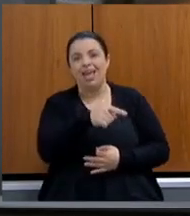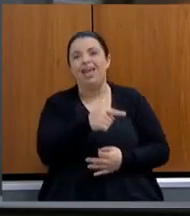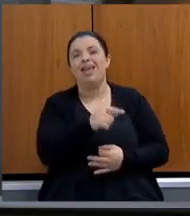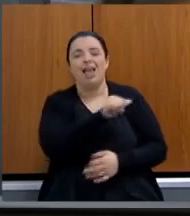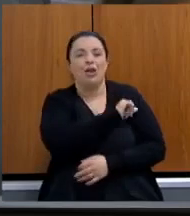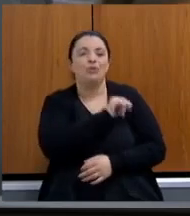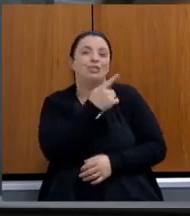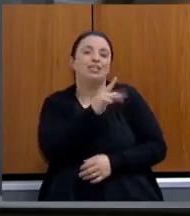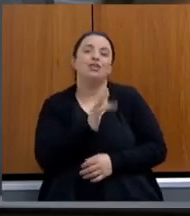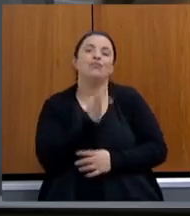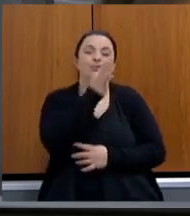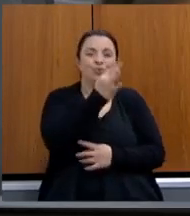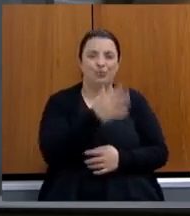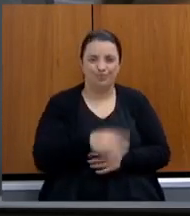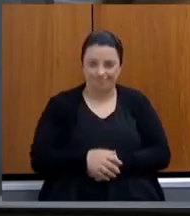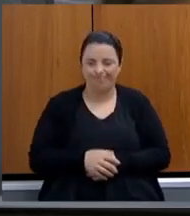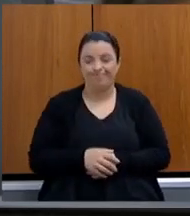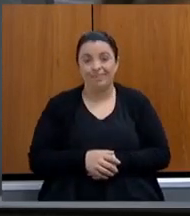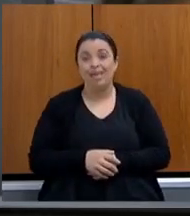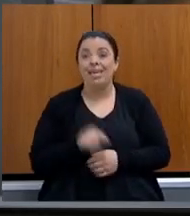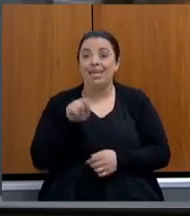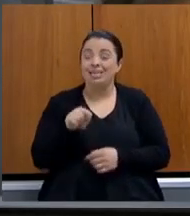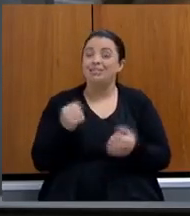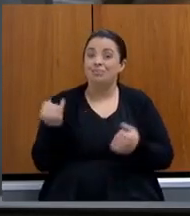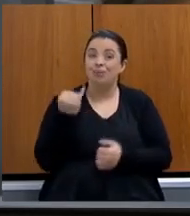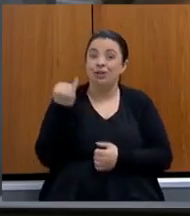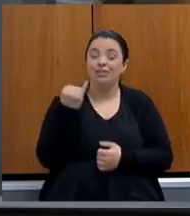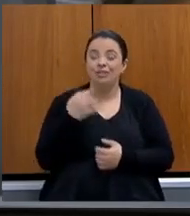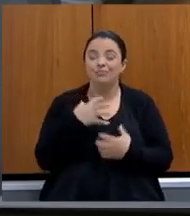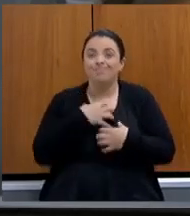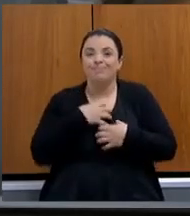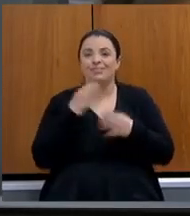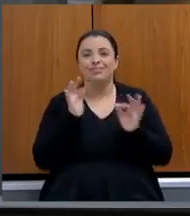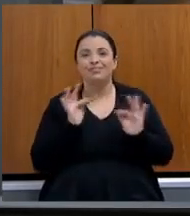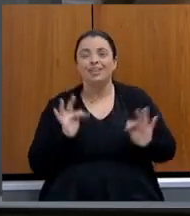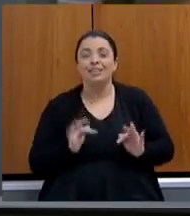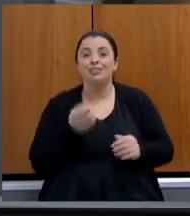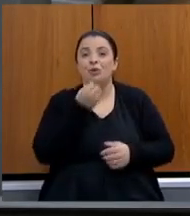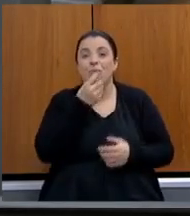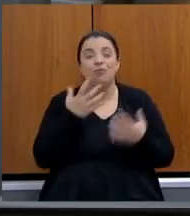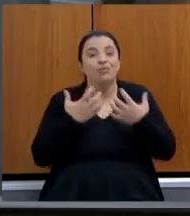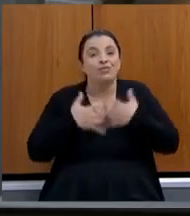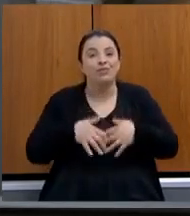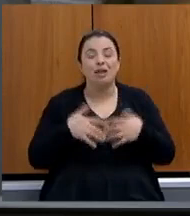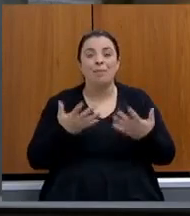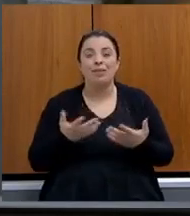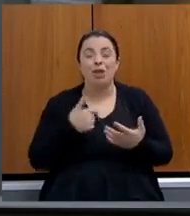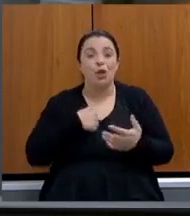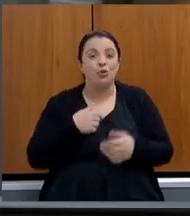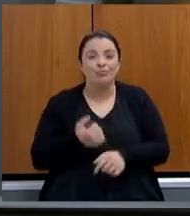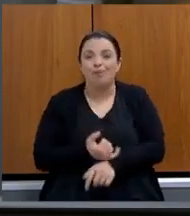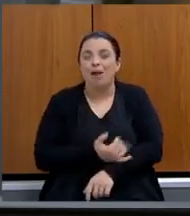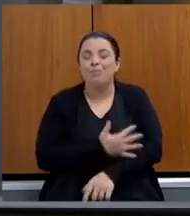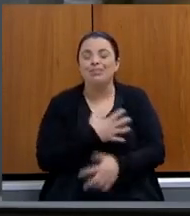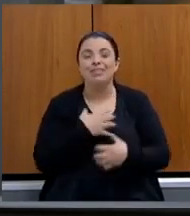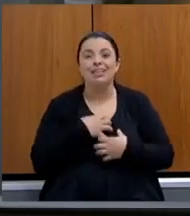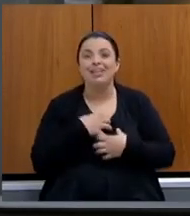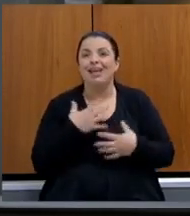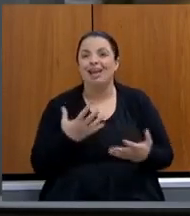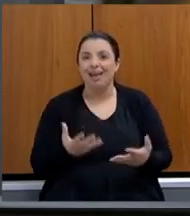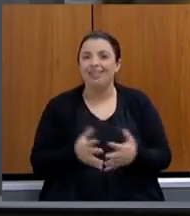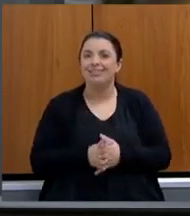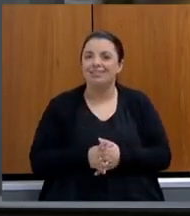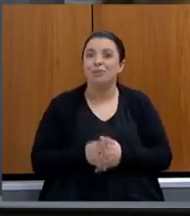gente não pode se privar de dar né deputada Laura todas as condições esse bom funcionamento Eu também fico emocionada todas as condições de se bom